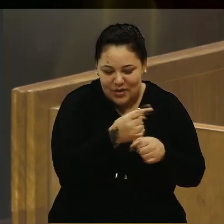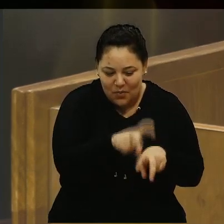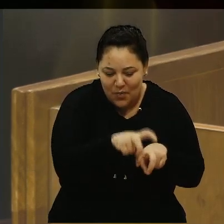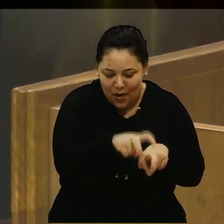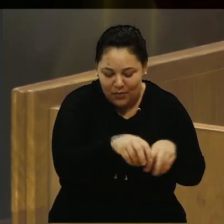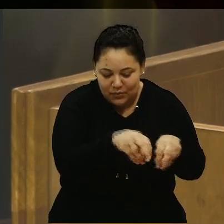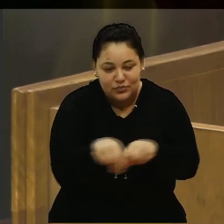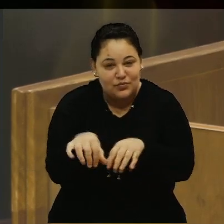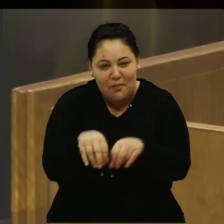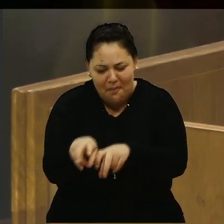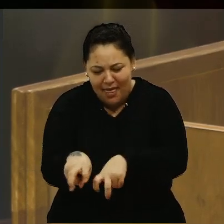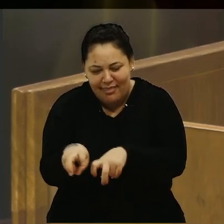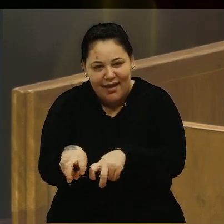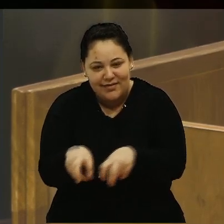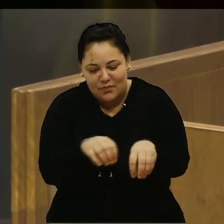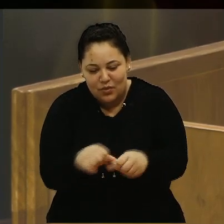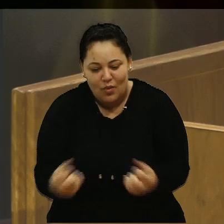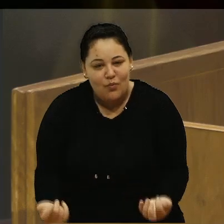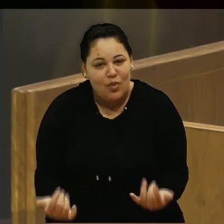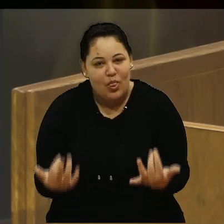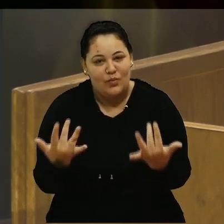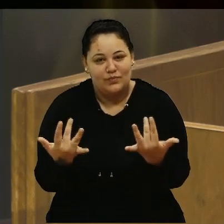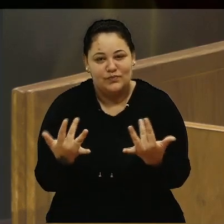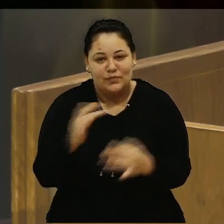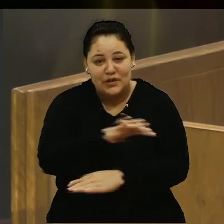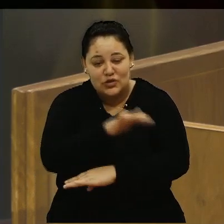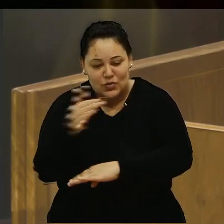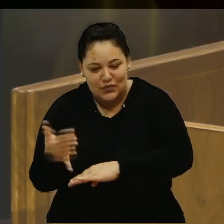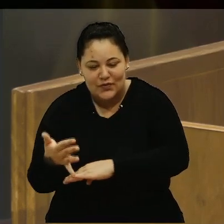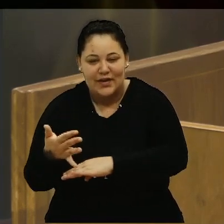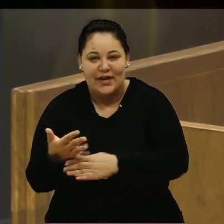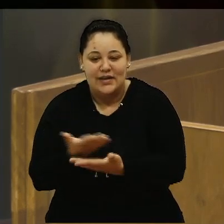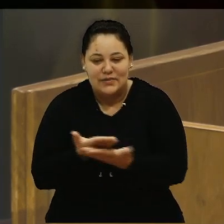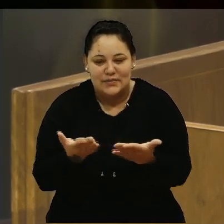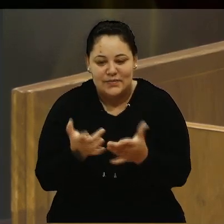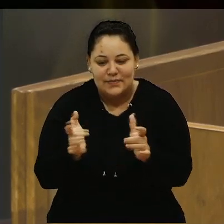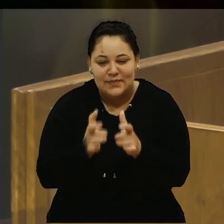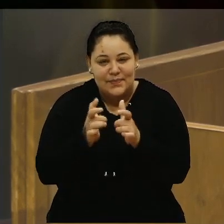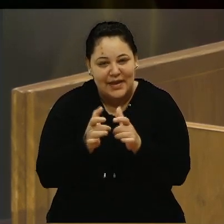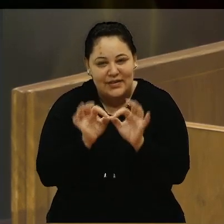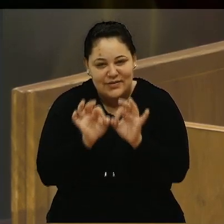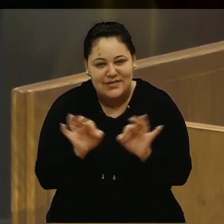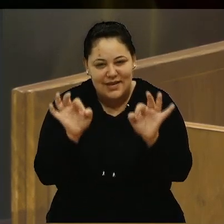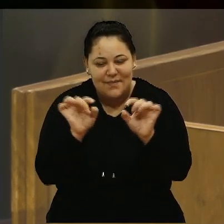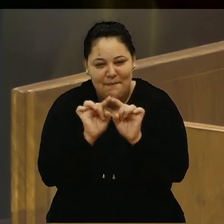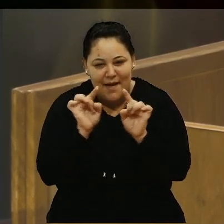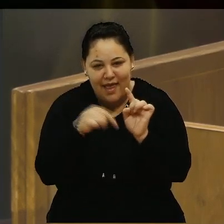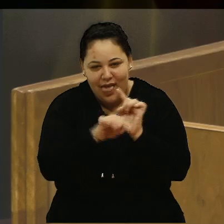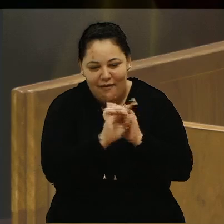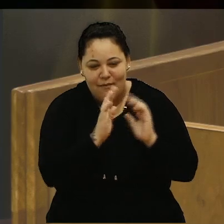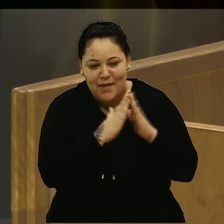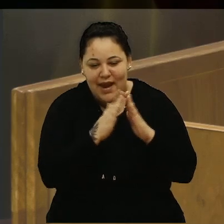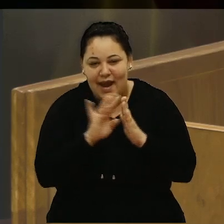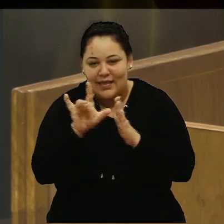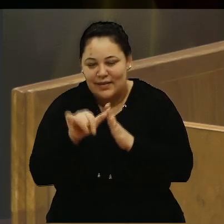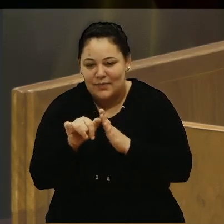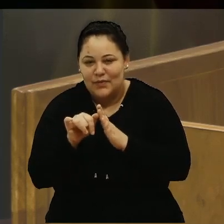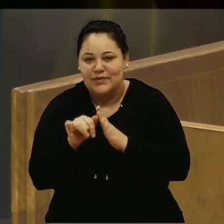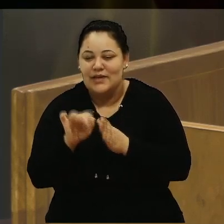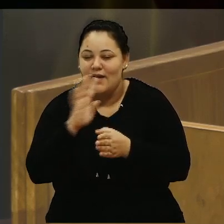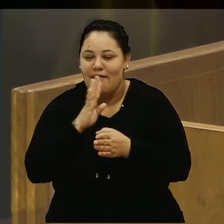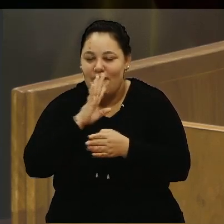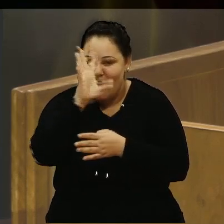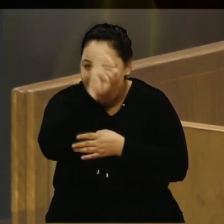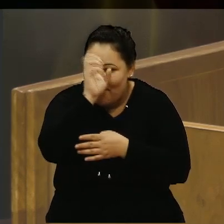espaço pequeno, simples, mas que eles levam para casa na sequência aquele conhecimento e podem